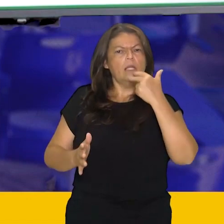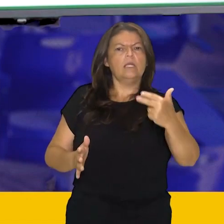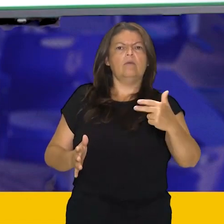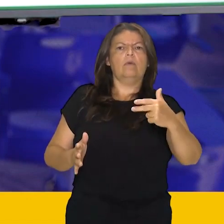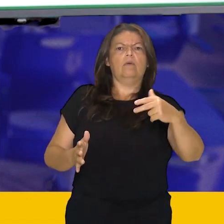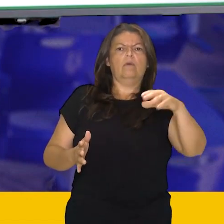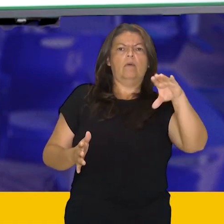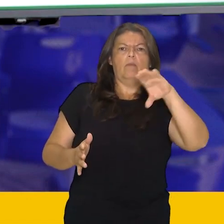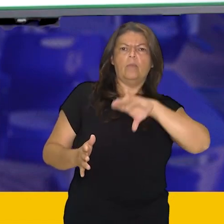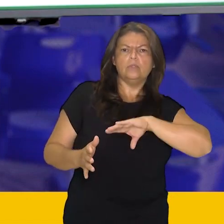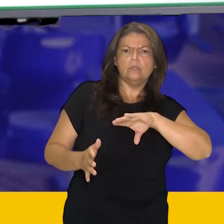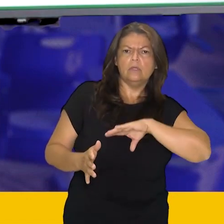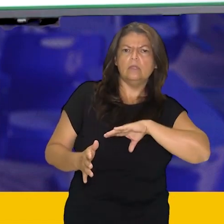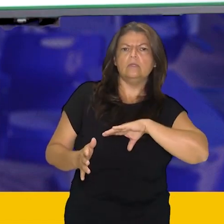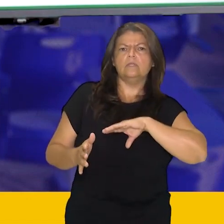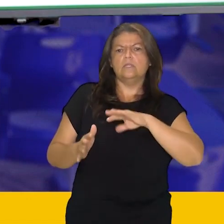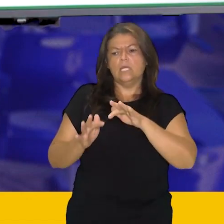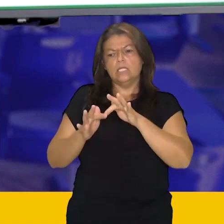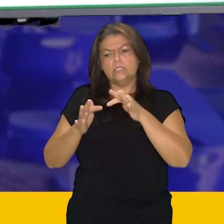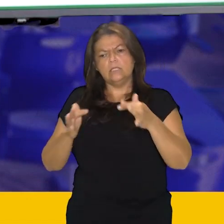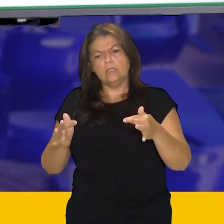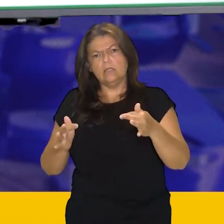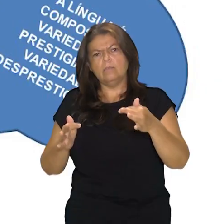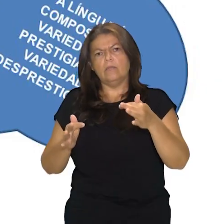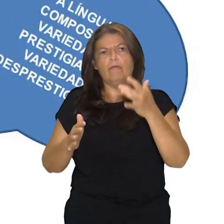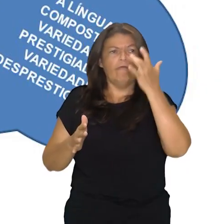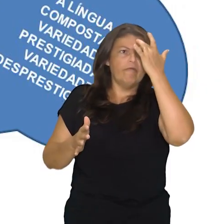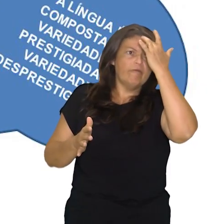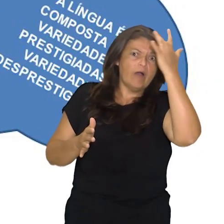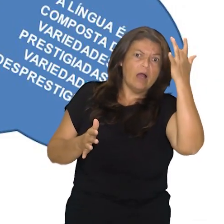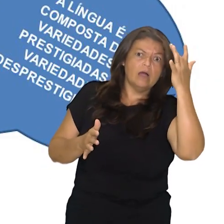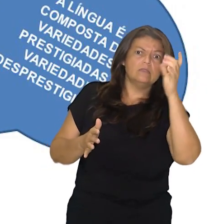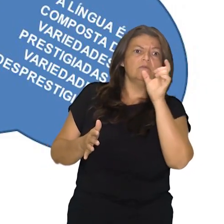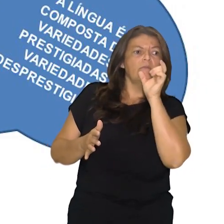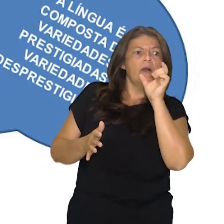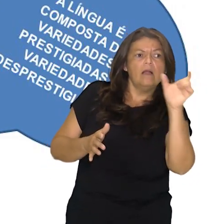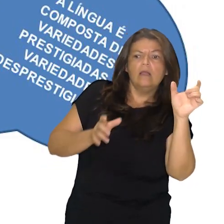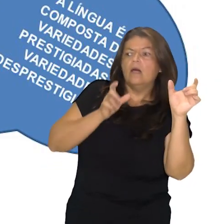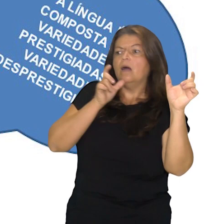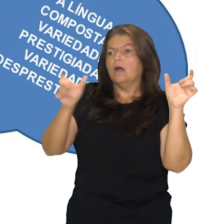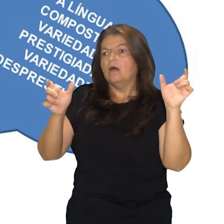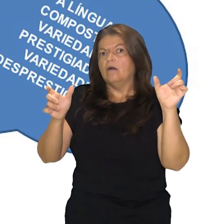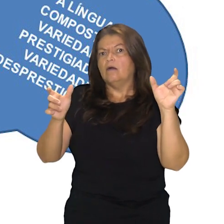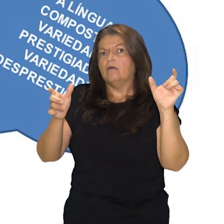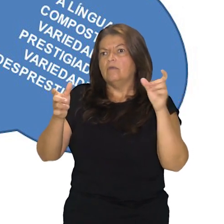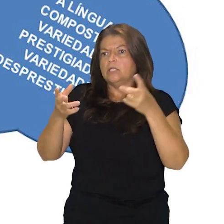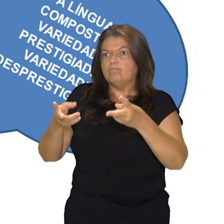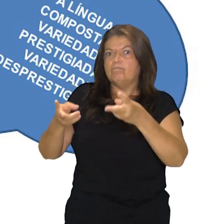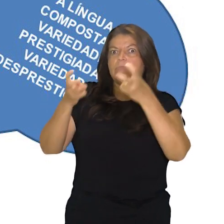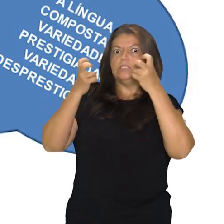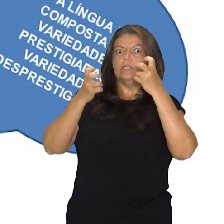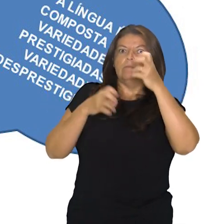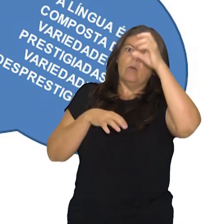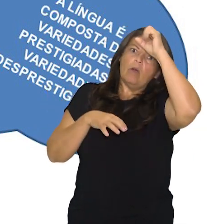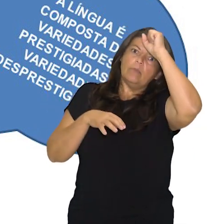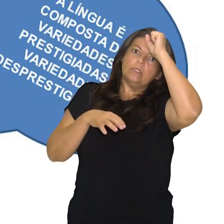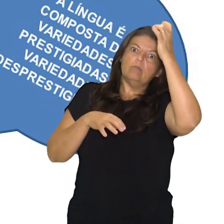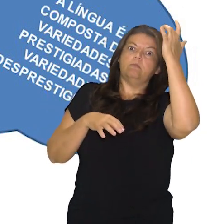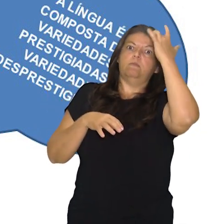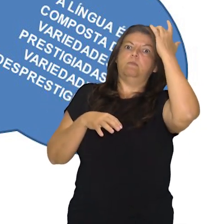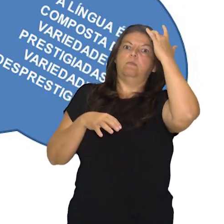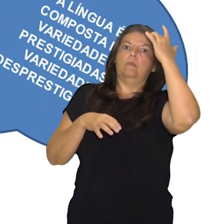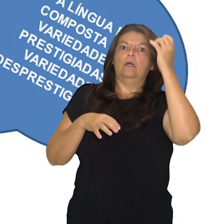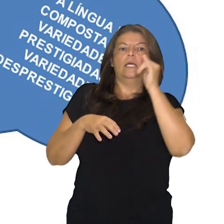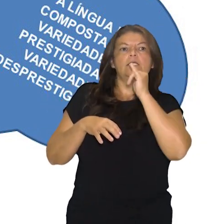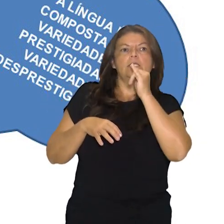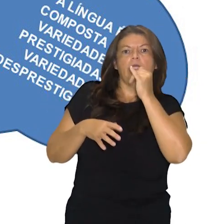terão acesso a essa gravação. É diferente de uma forma, por exemplo, em que eu utilize a língua conversando com a